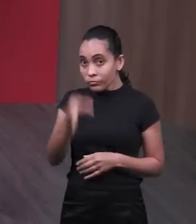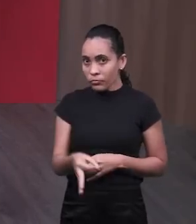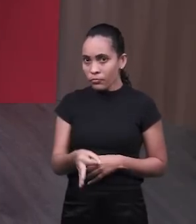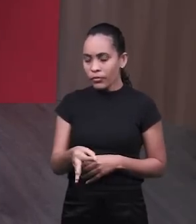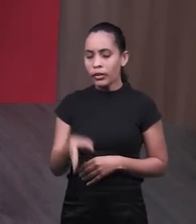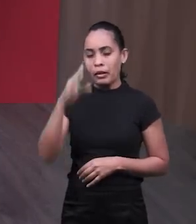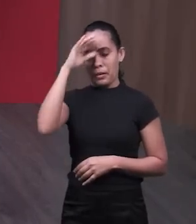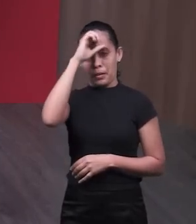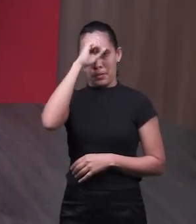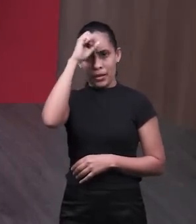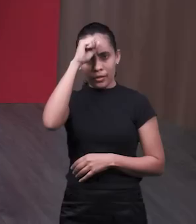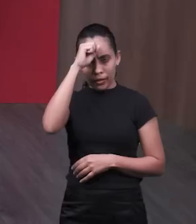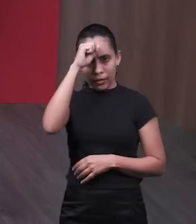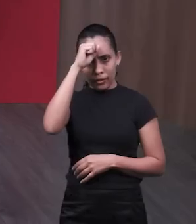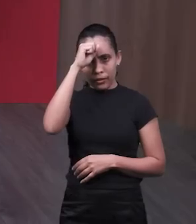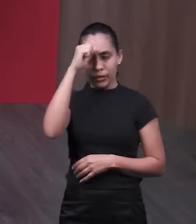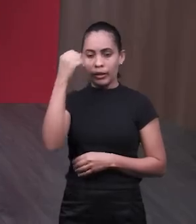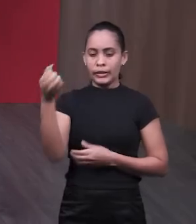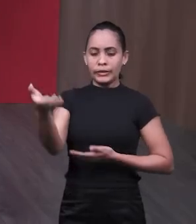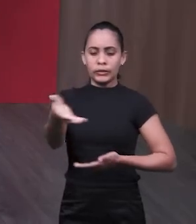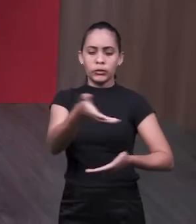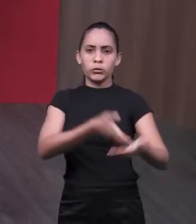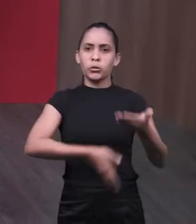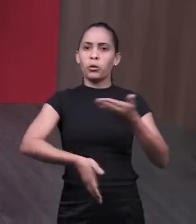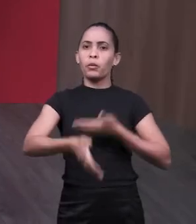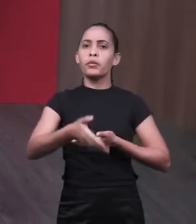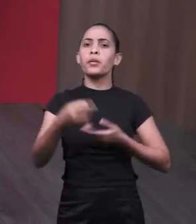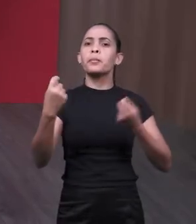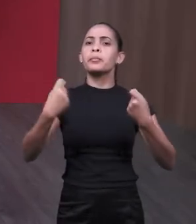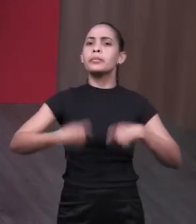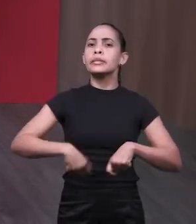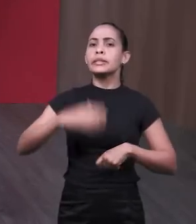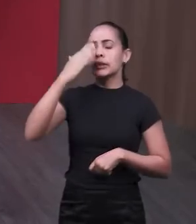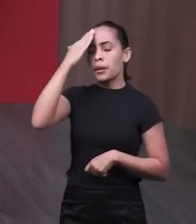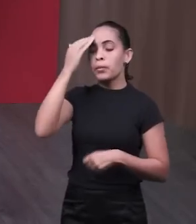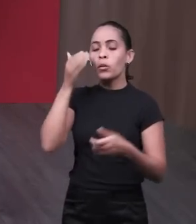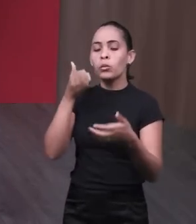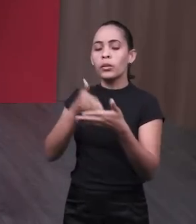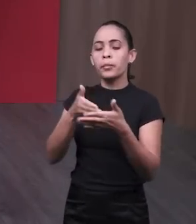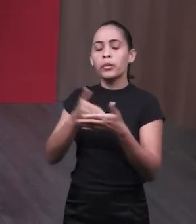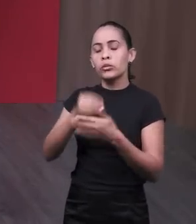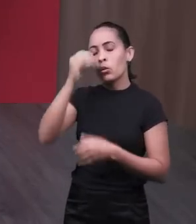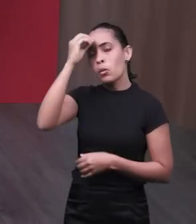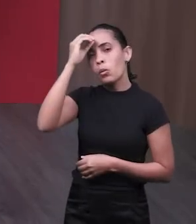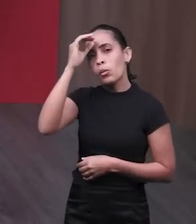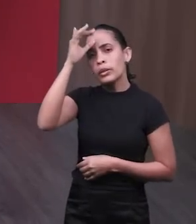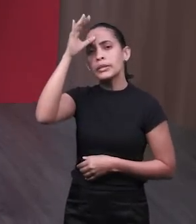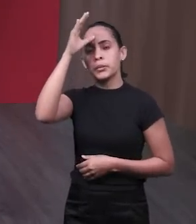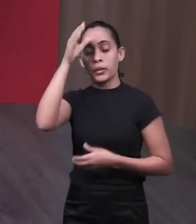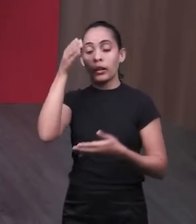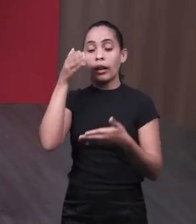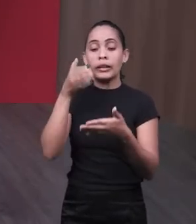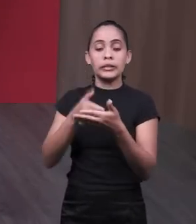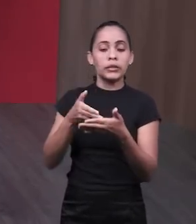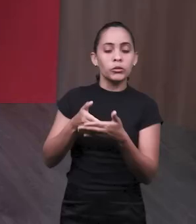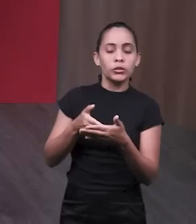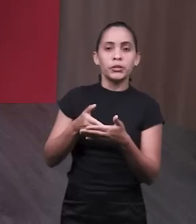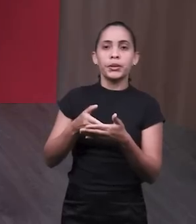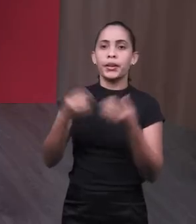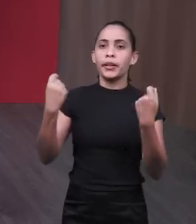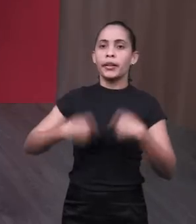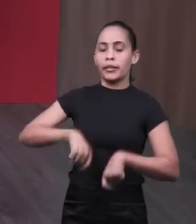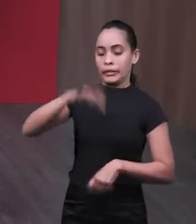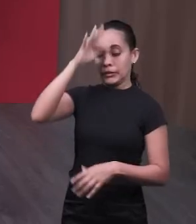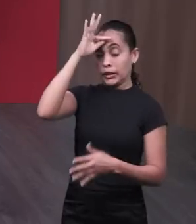Exatamente. Aprender esse convívio, aprender os limites, né? Até onde vai o conhecimento científico, até onde vai entrar a